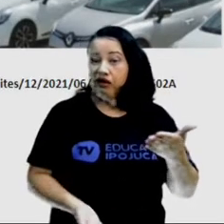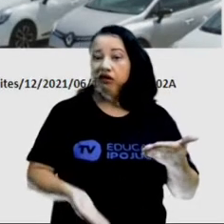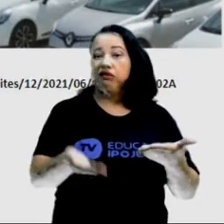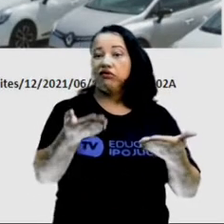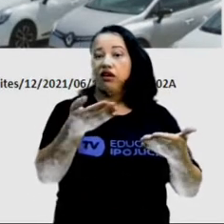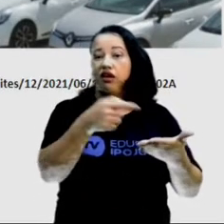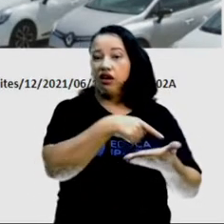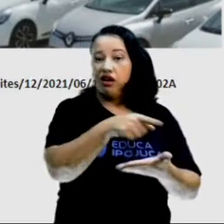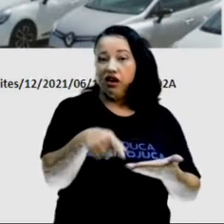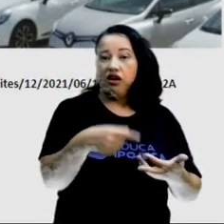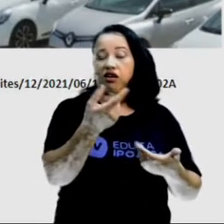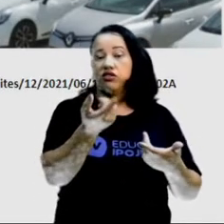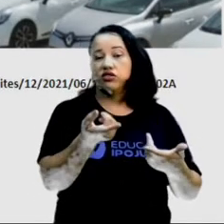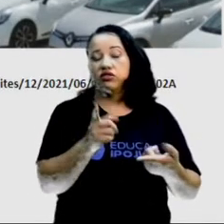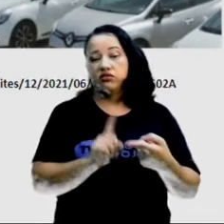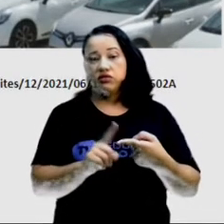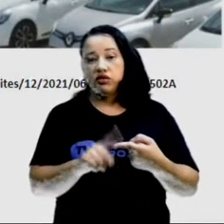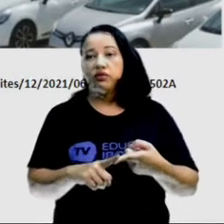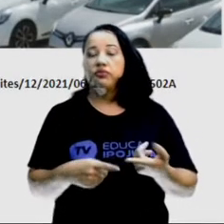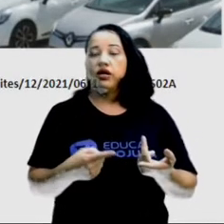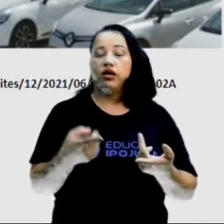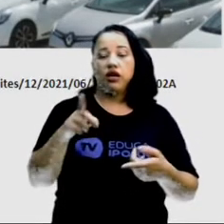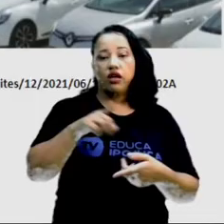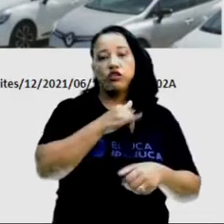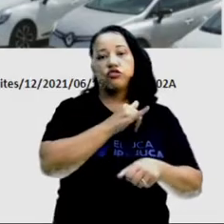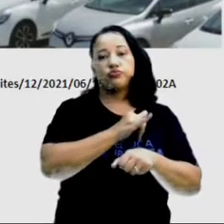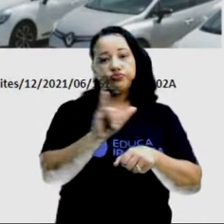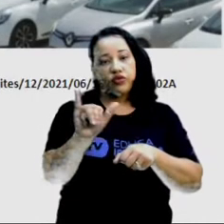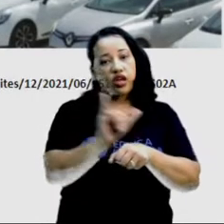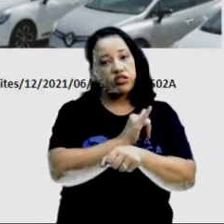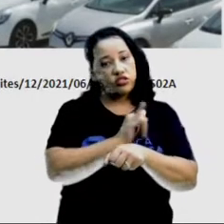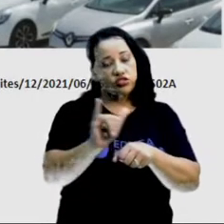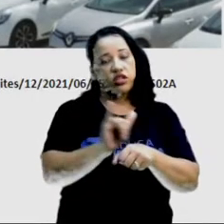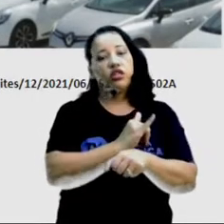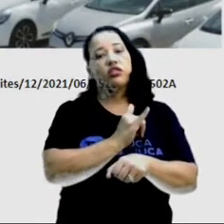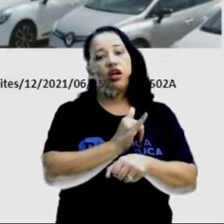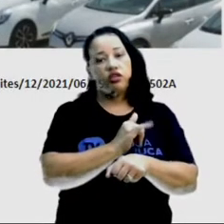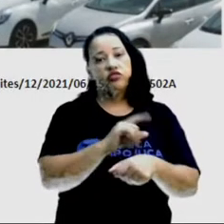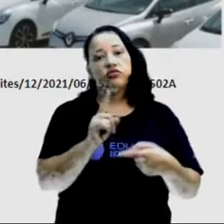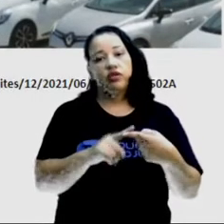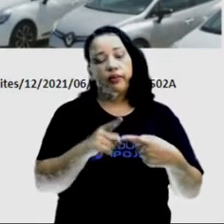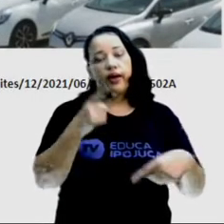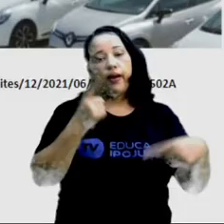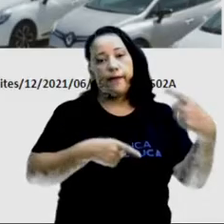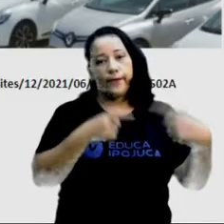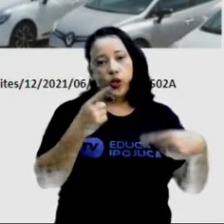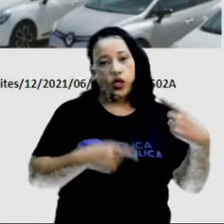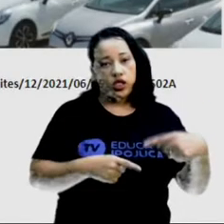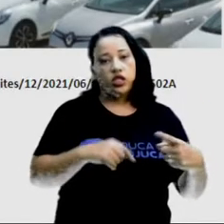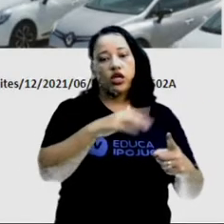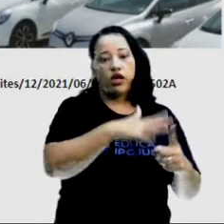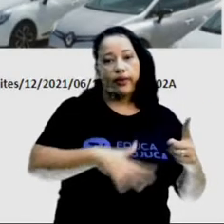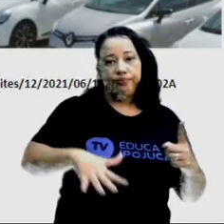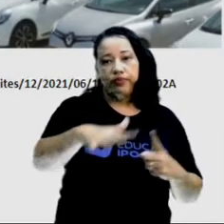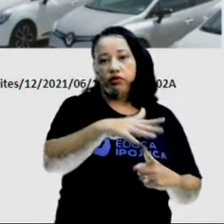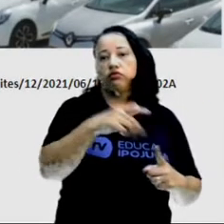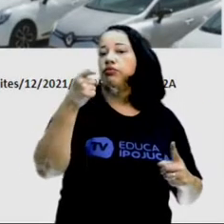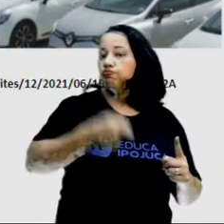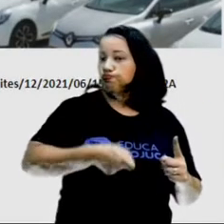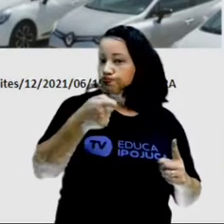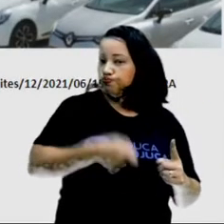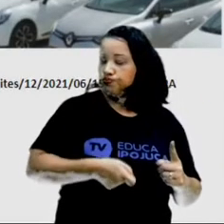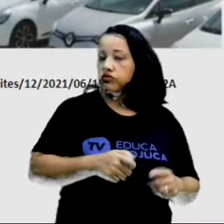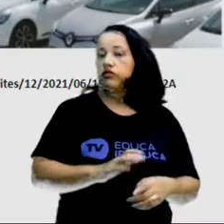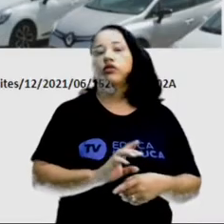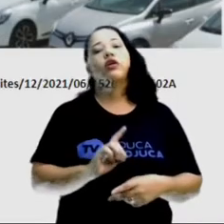estratégia sustentável dos países europeus está atrelada a políticas ambientais mais rígidas e